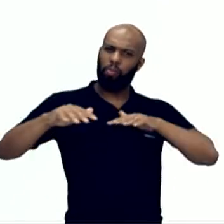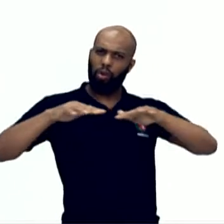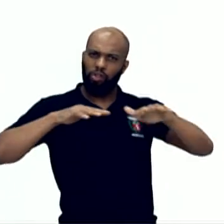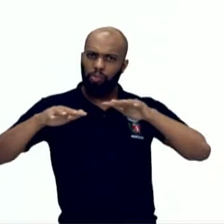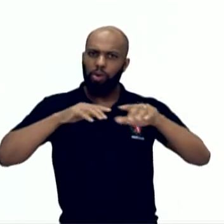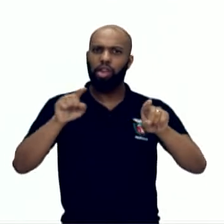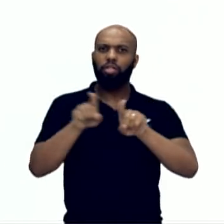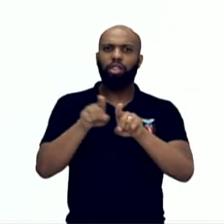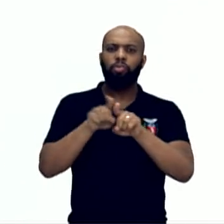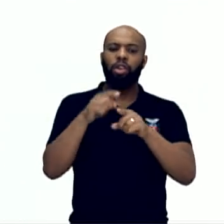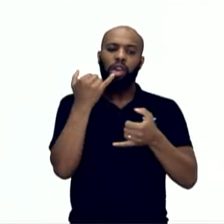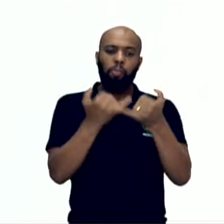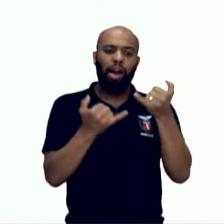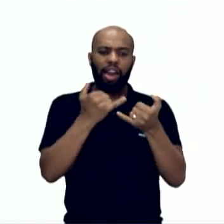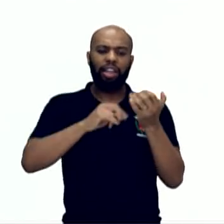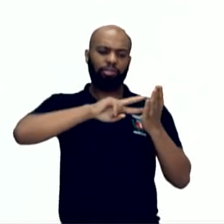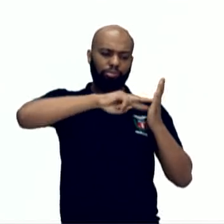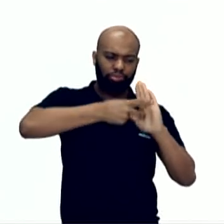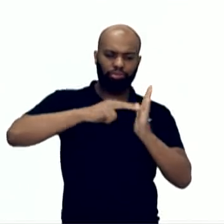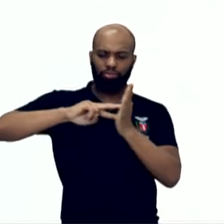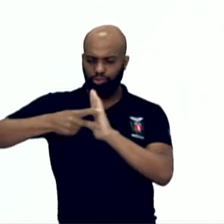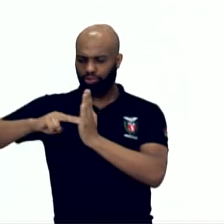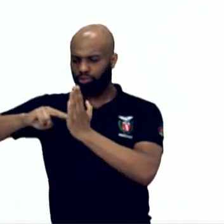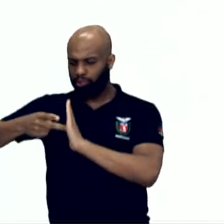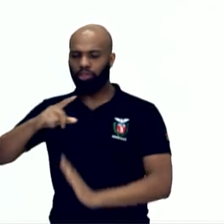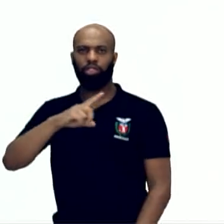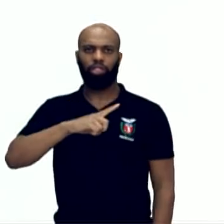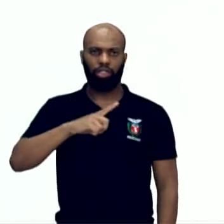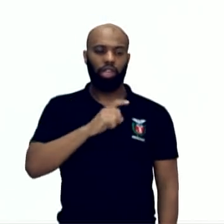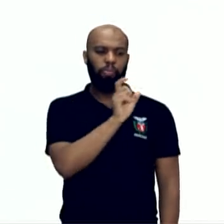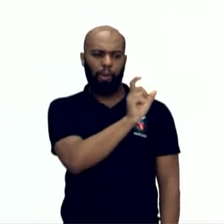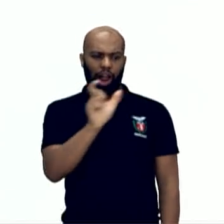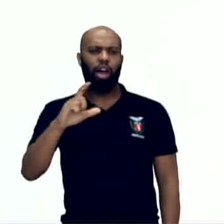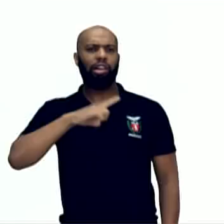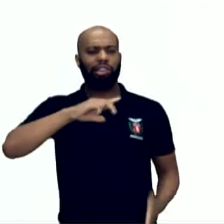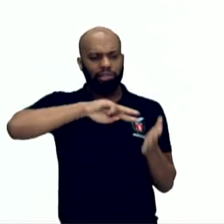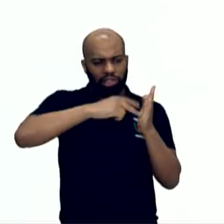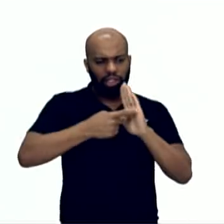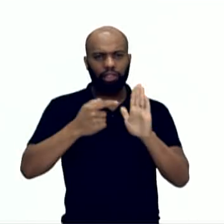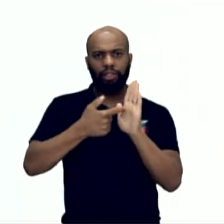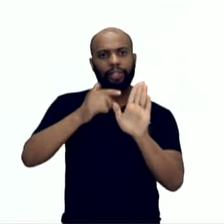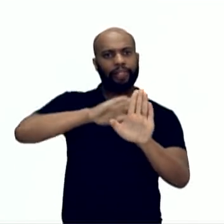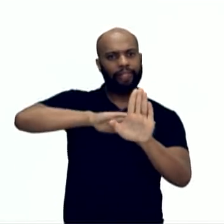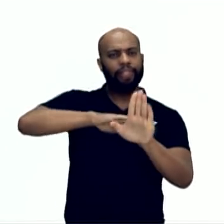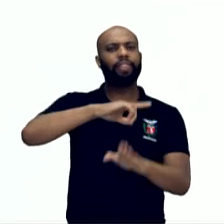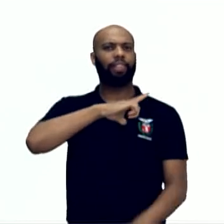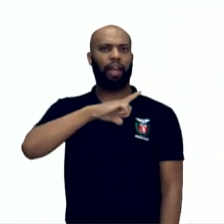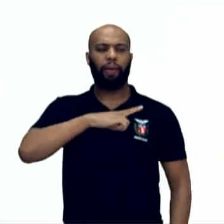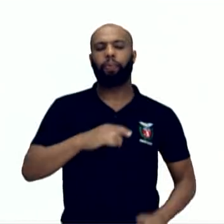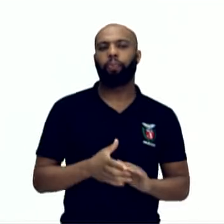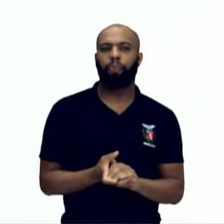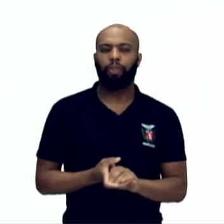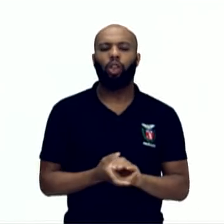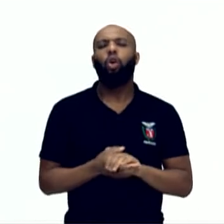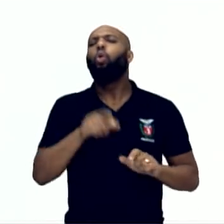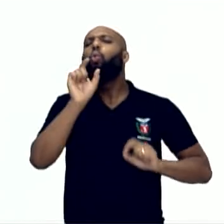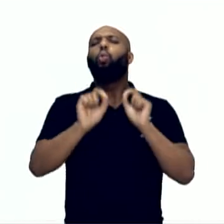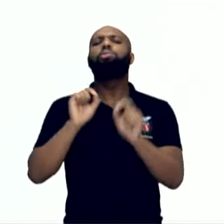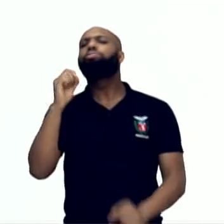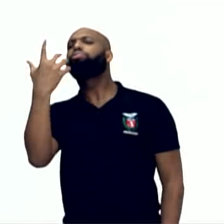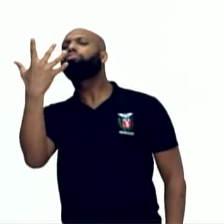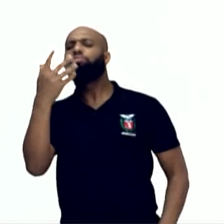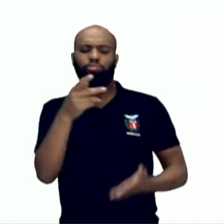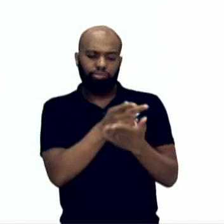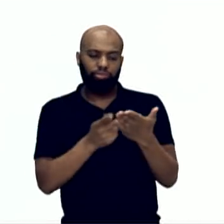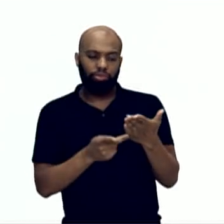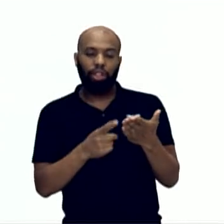e múltiplas significações às palavras escritas. O que acontece no poema visual? Ele